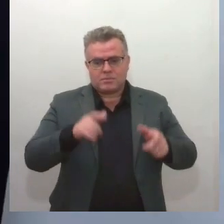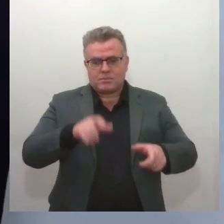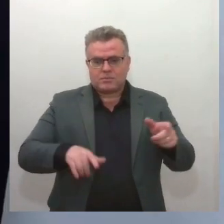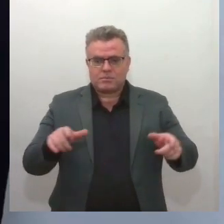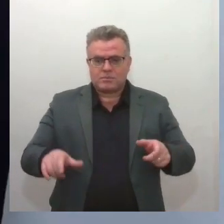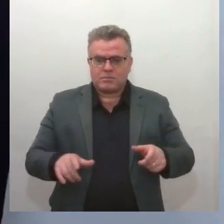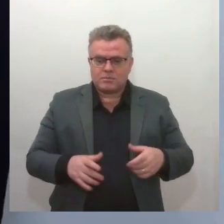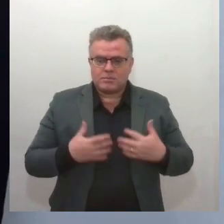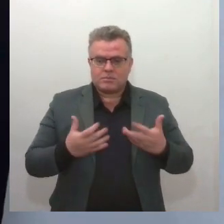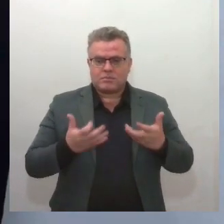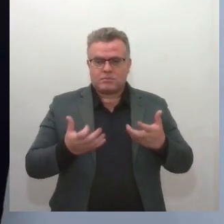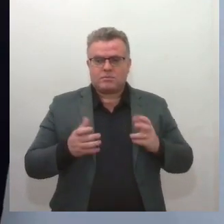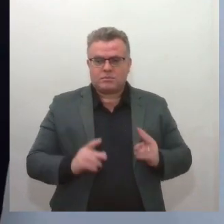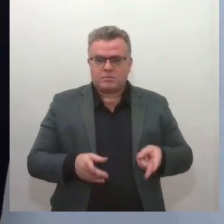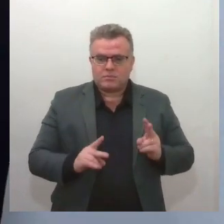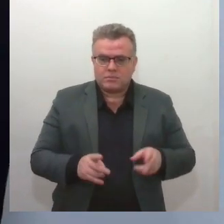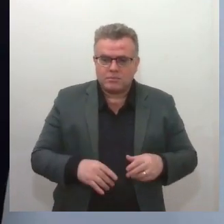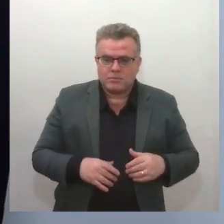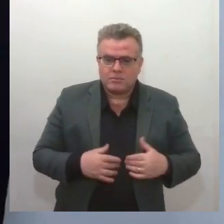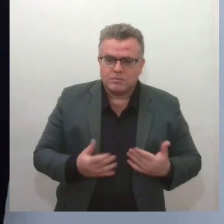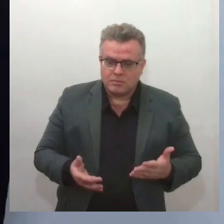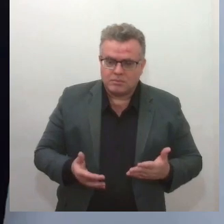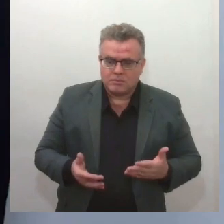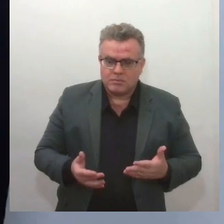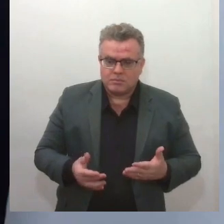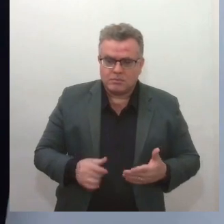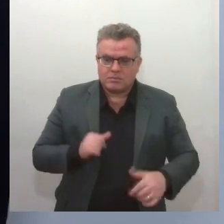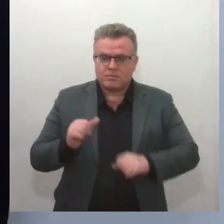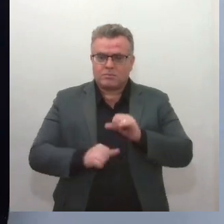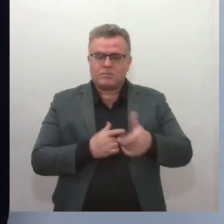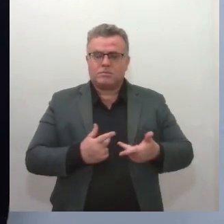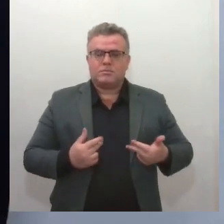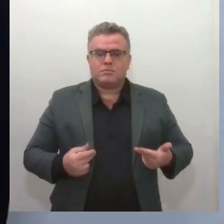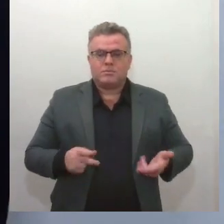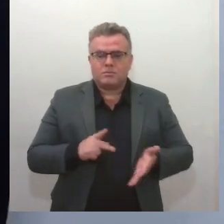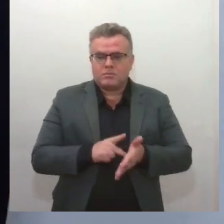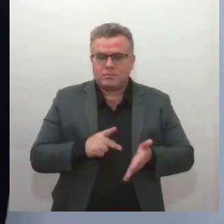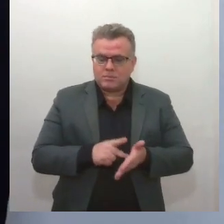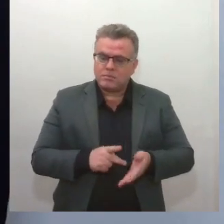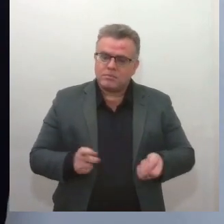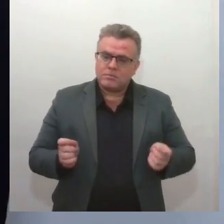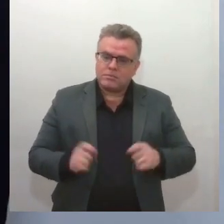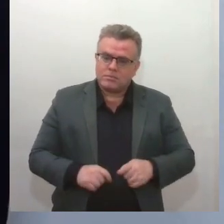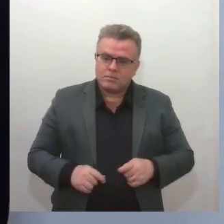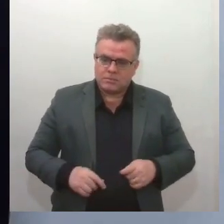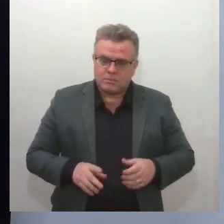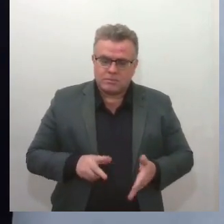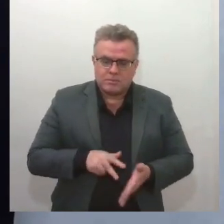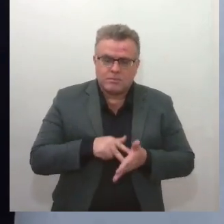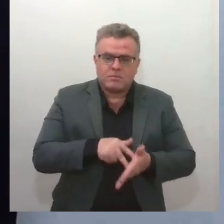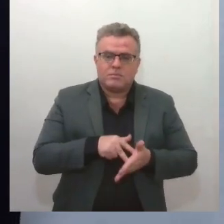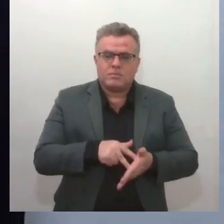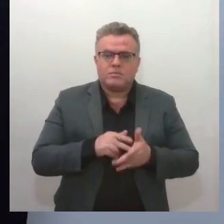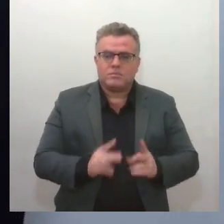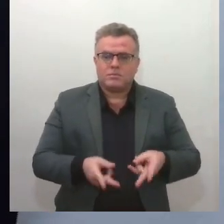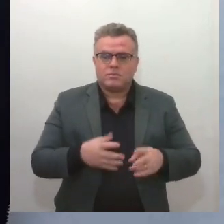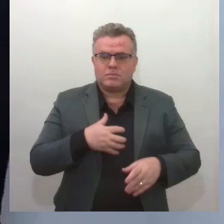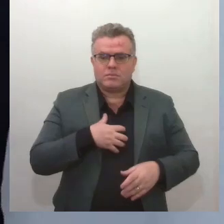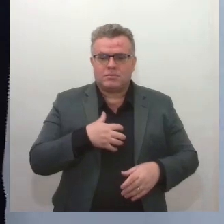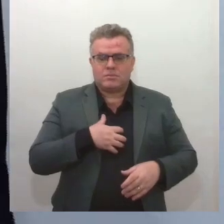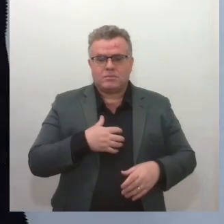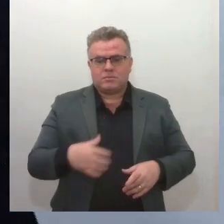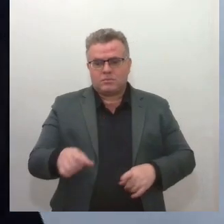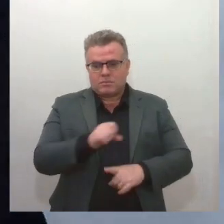gente possa desconstruir esses estigmas e ocupar cada vez mais espaço na sociedade que sempre nos foram